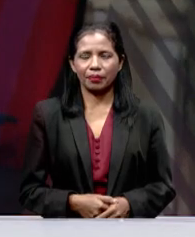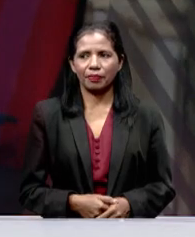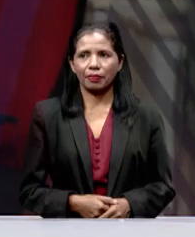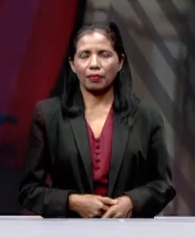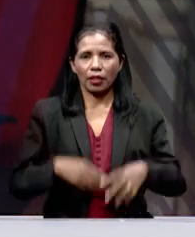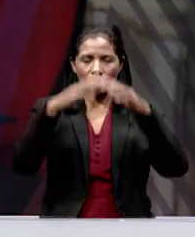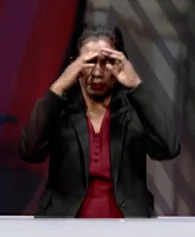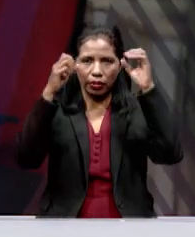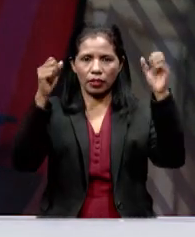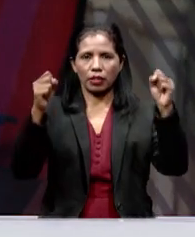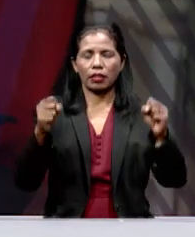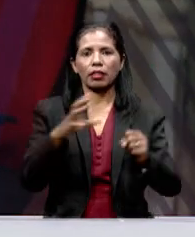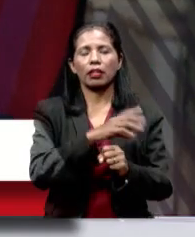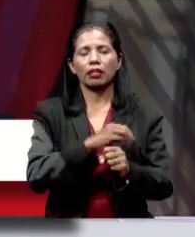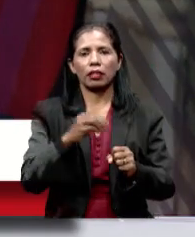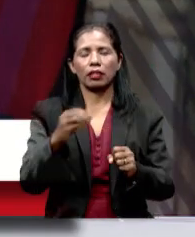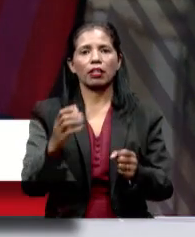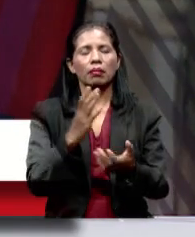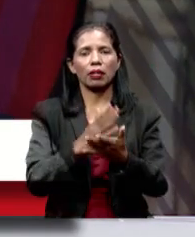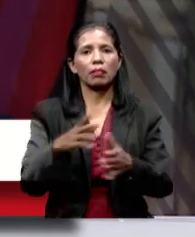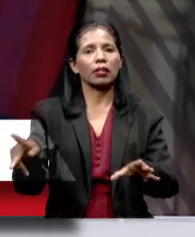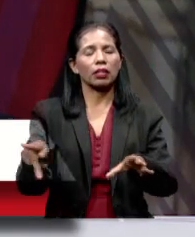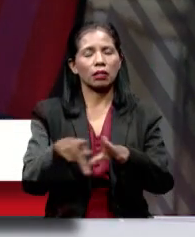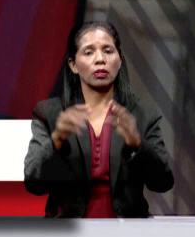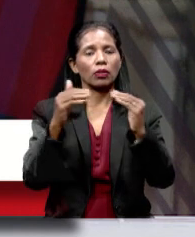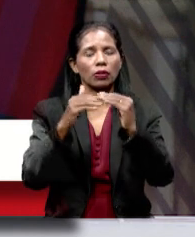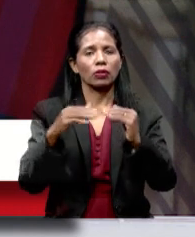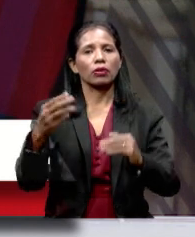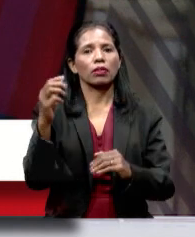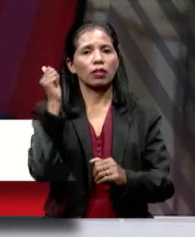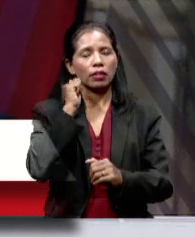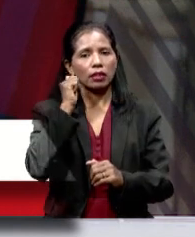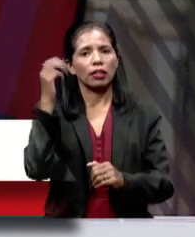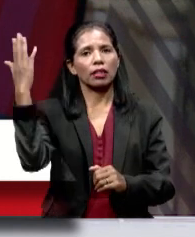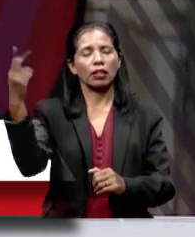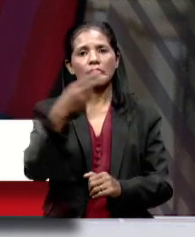Presidente República cancela a participação em ASEAN e a Jakarta, Indonésia.